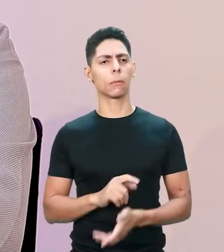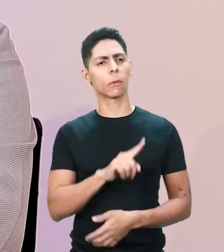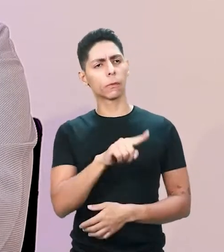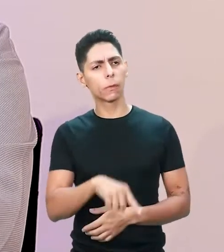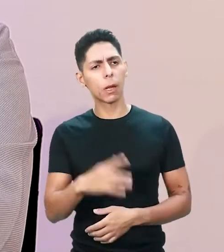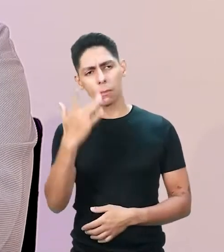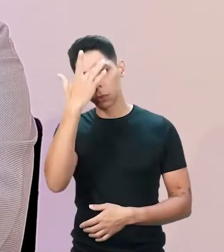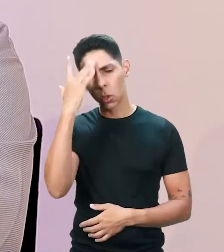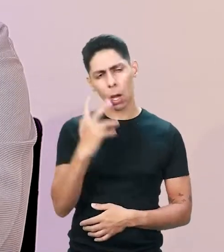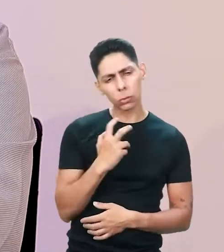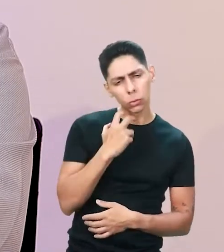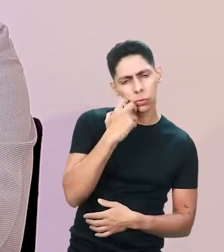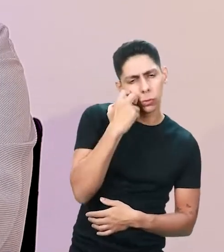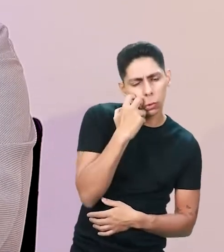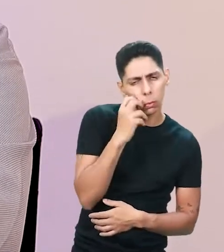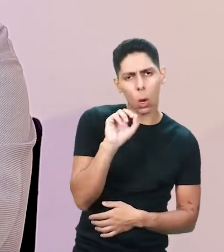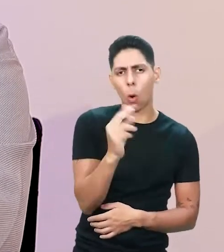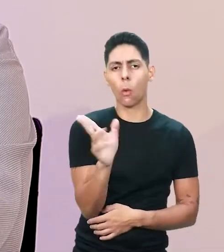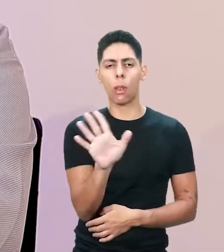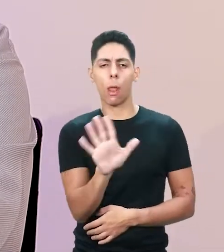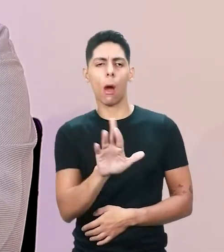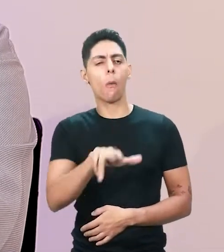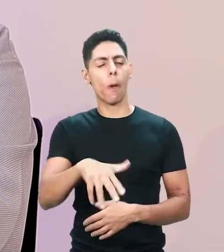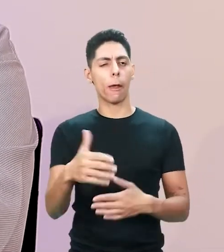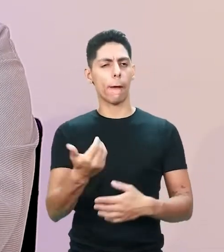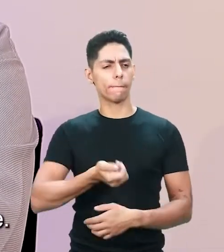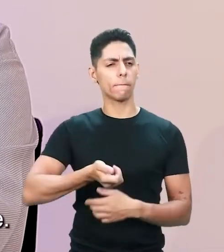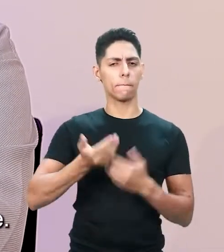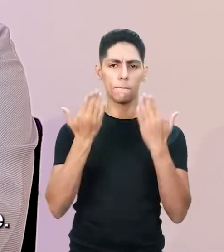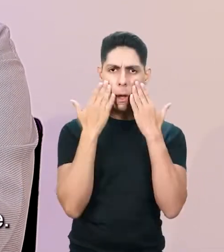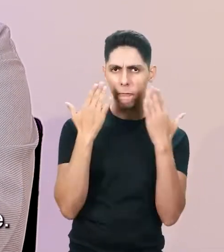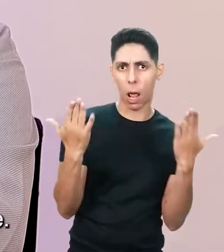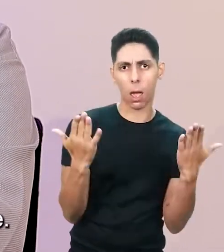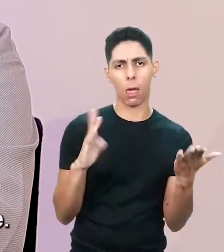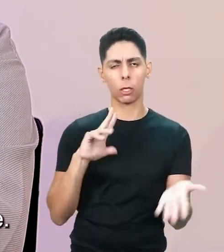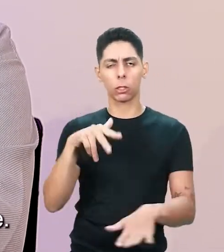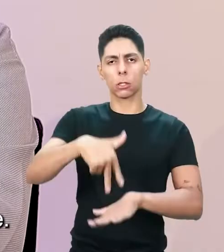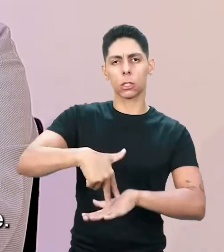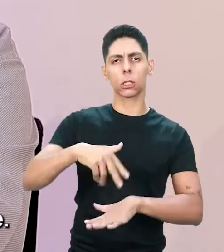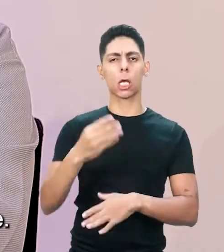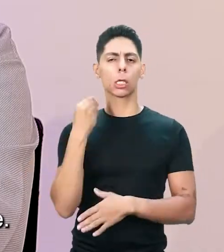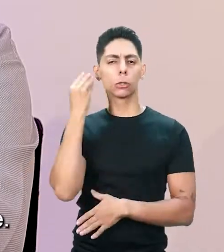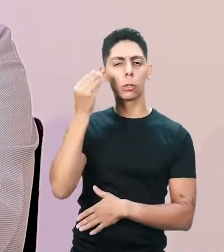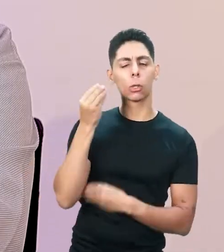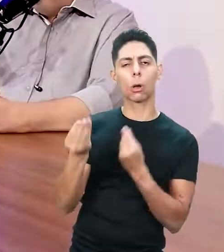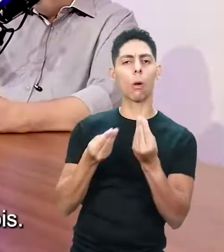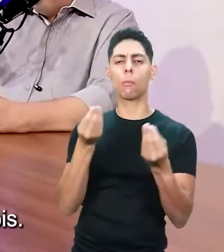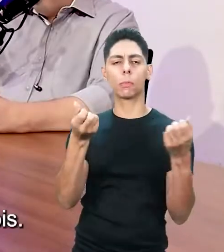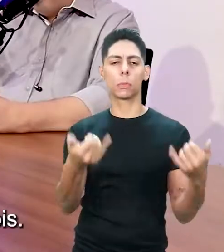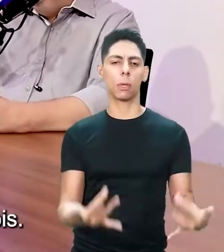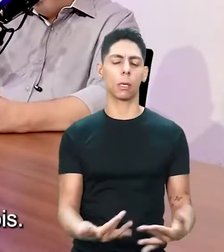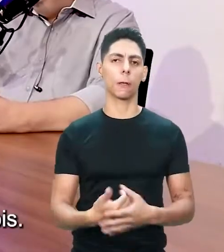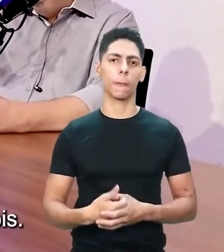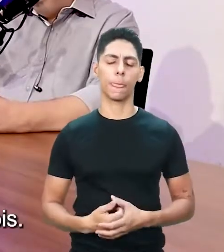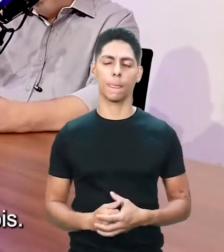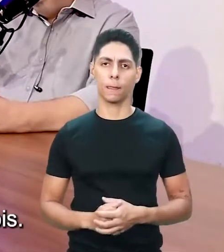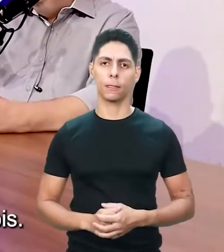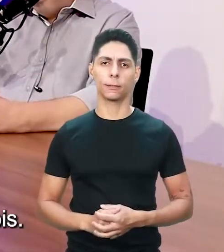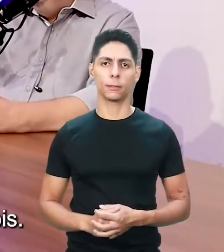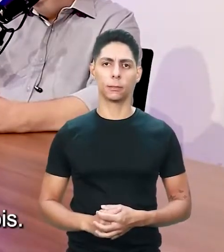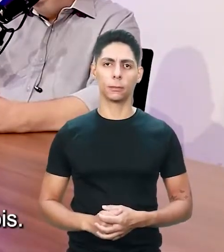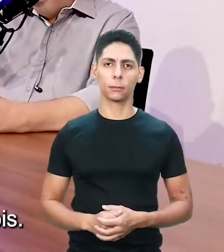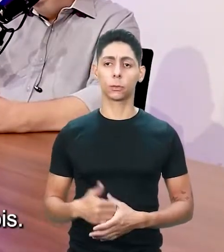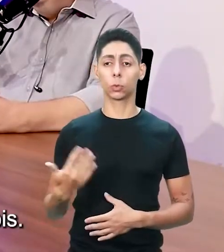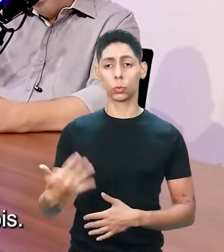rapazinho tímido ou era um carinha assim atirado, cheio dos chavecos? Conta pra gente. Rapaz, o cheio